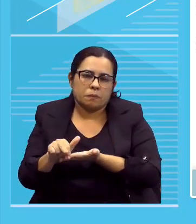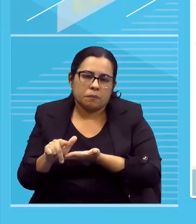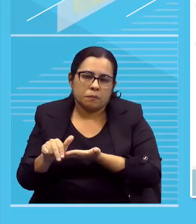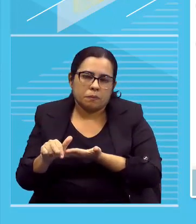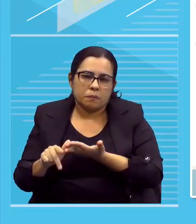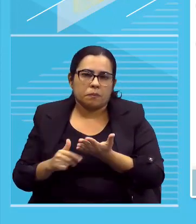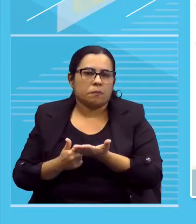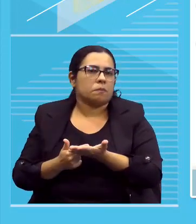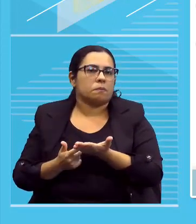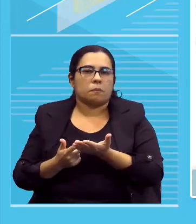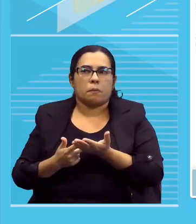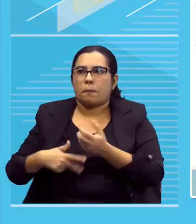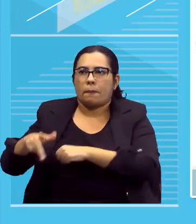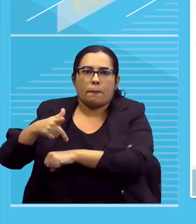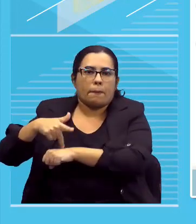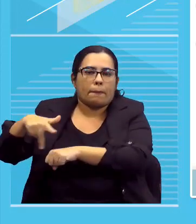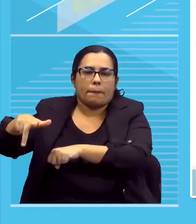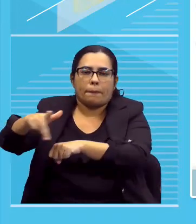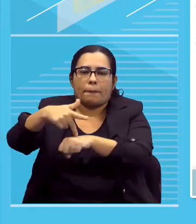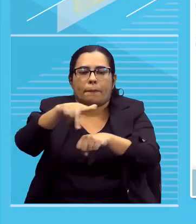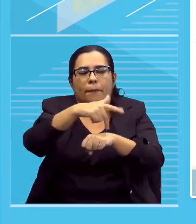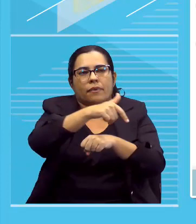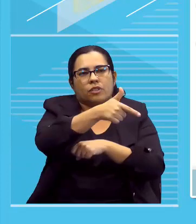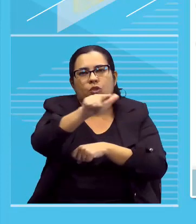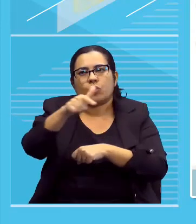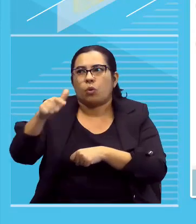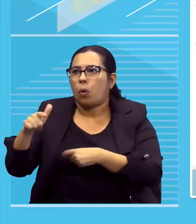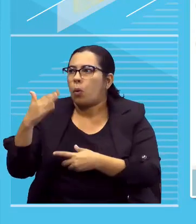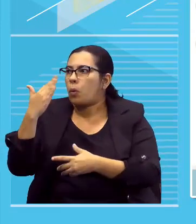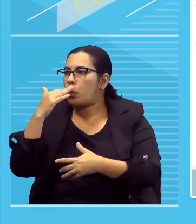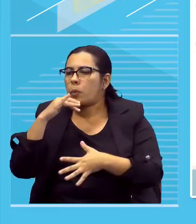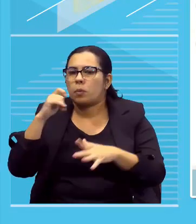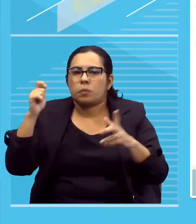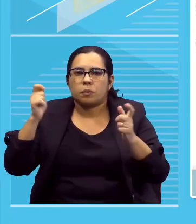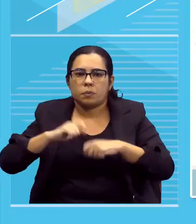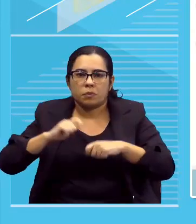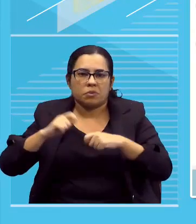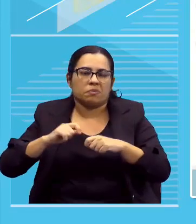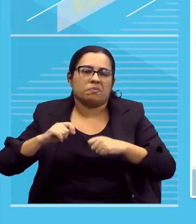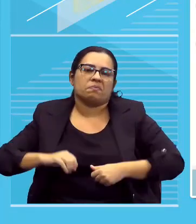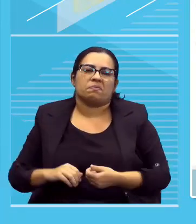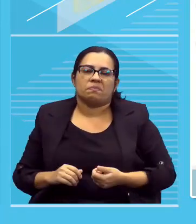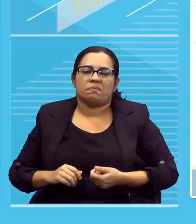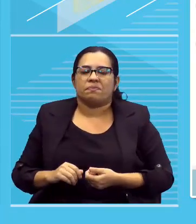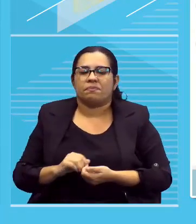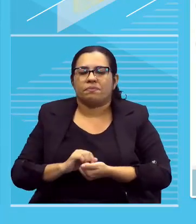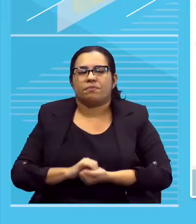a culinárias de outros países e até continentes